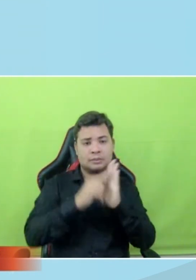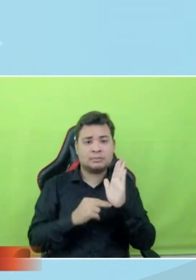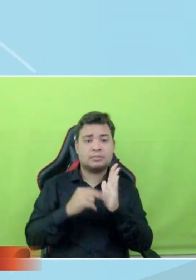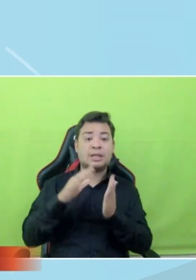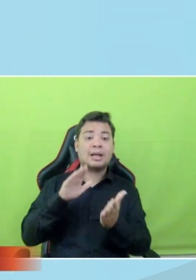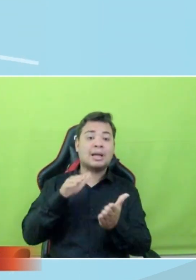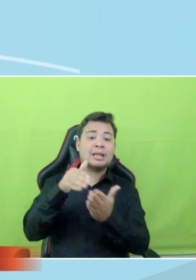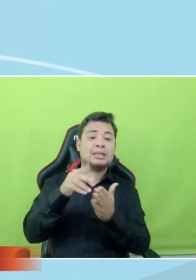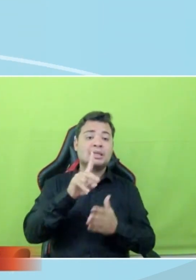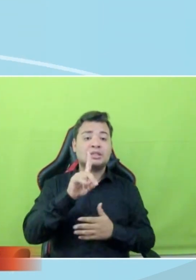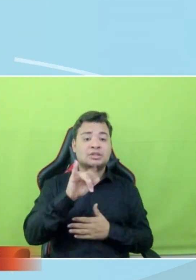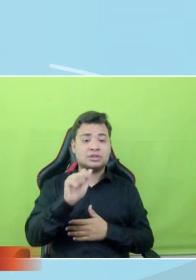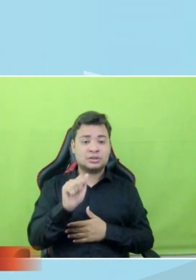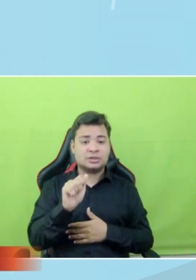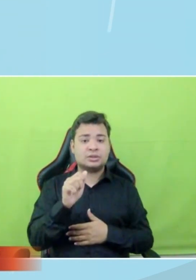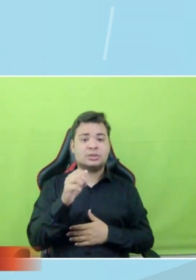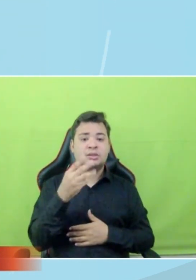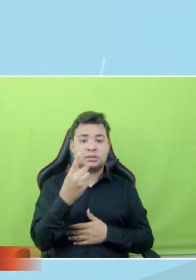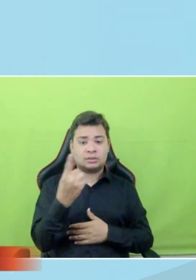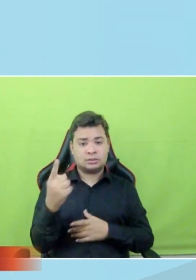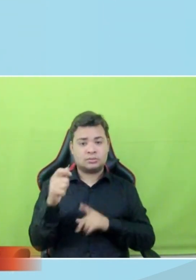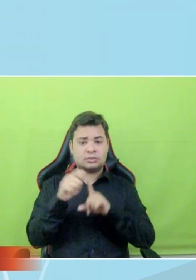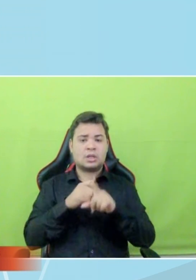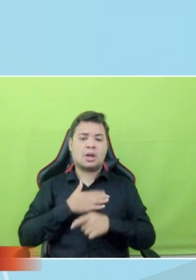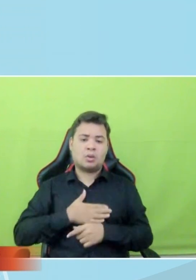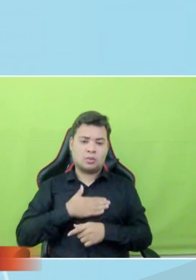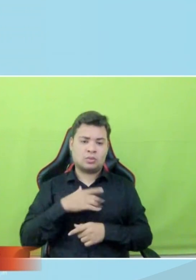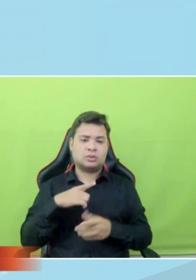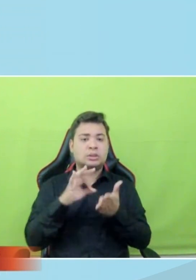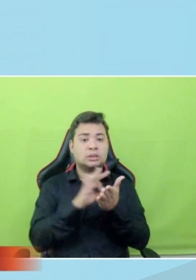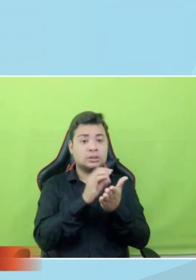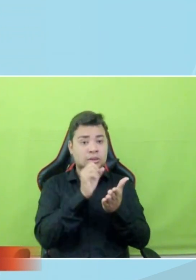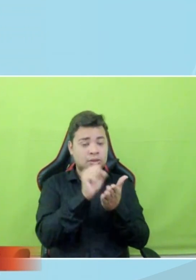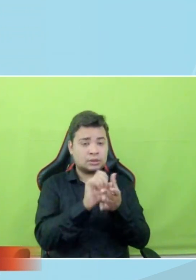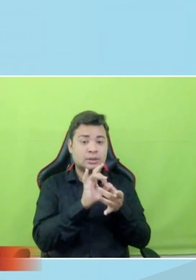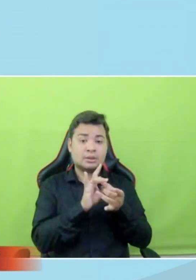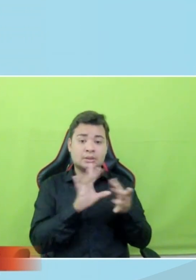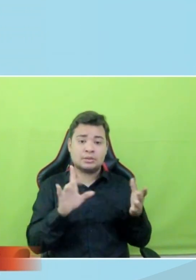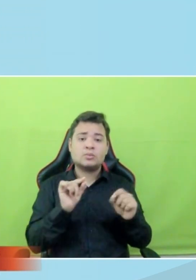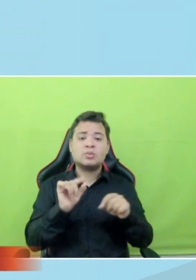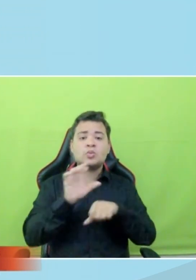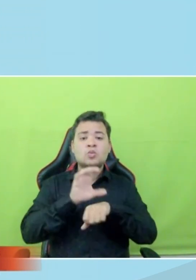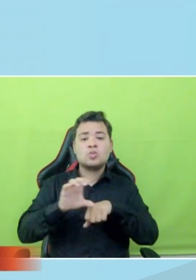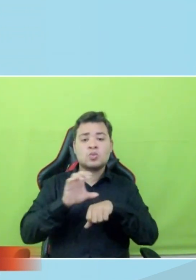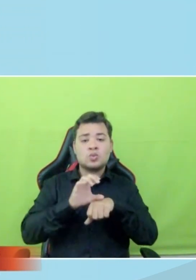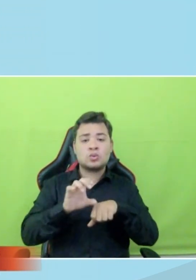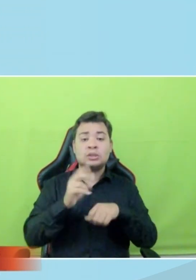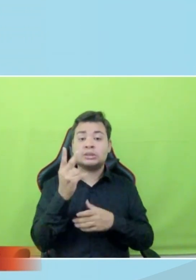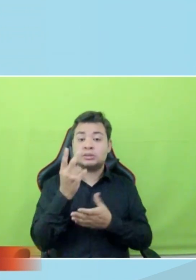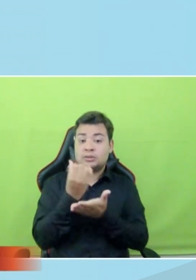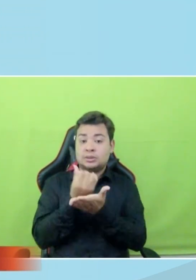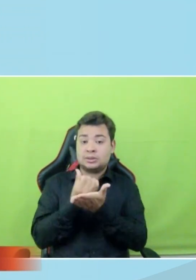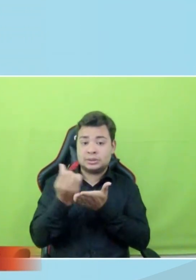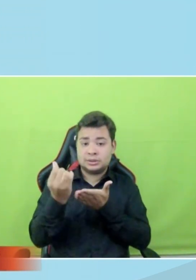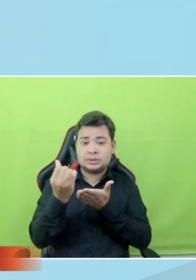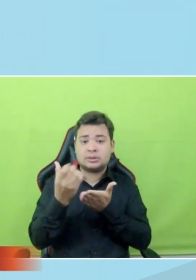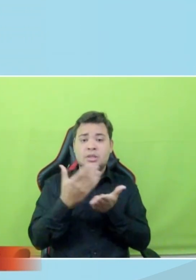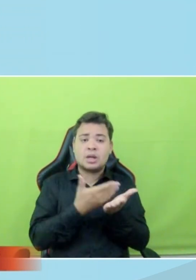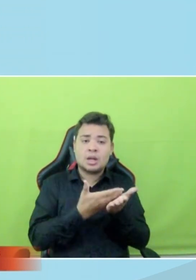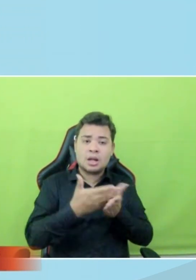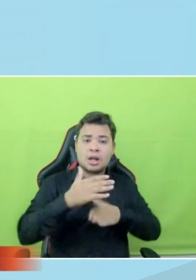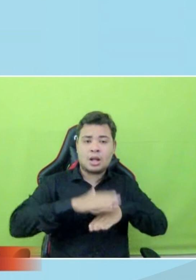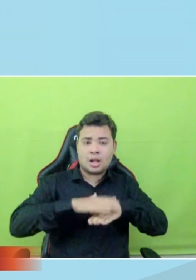31 de agosto estão abertas as inscrições para os cursos do segundo semestre de iniciação à aquarela para